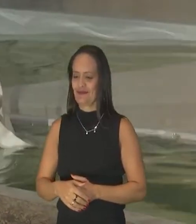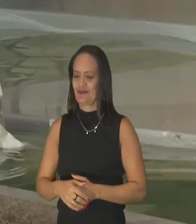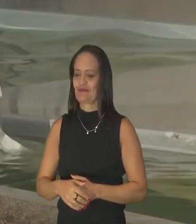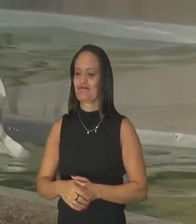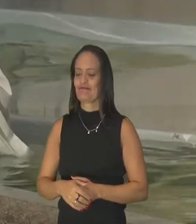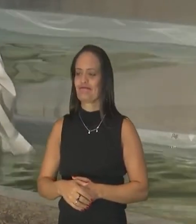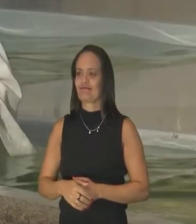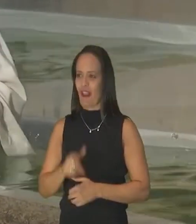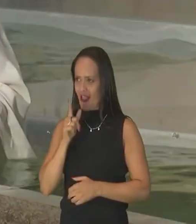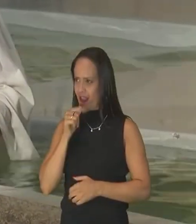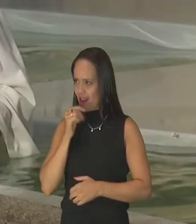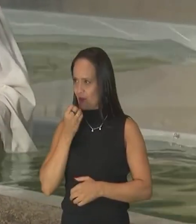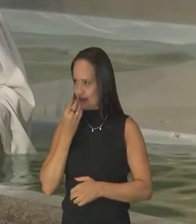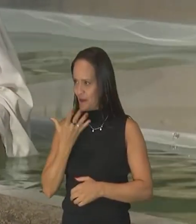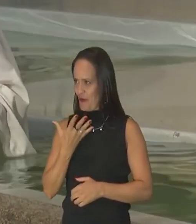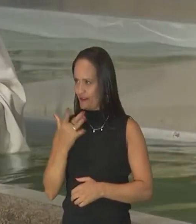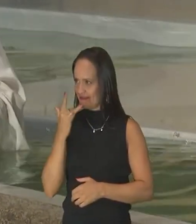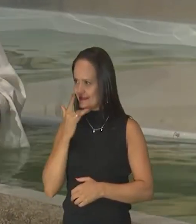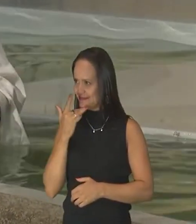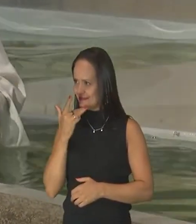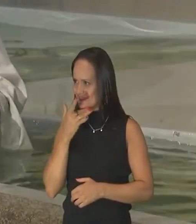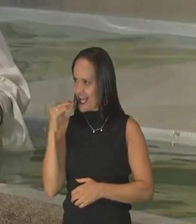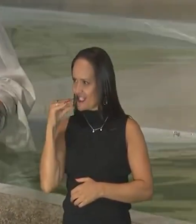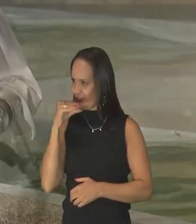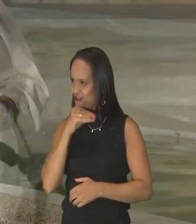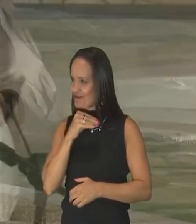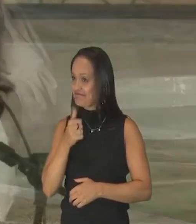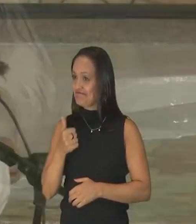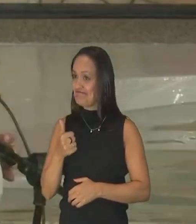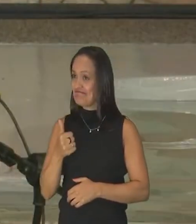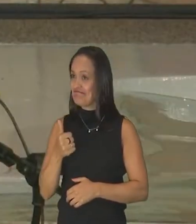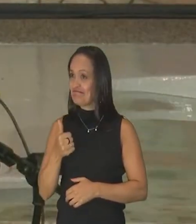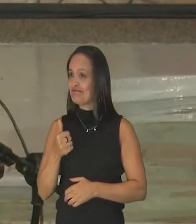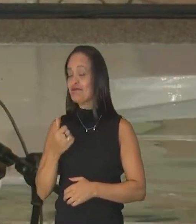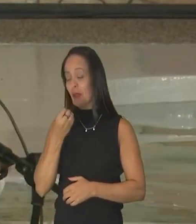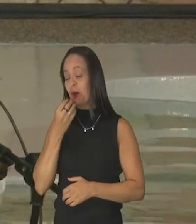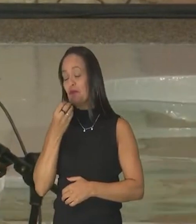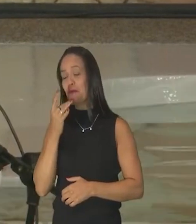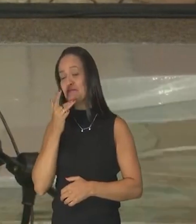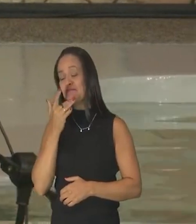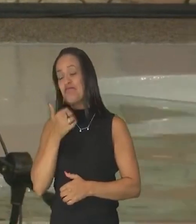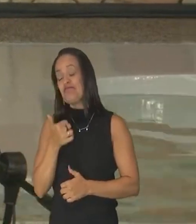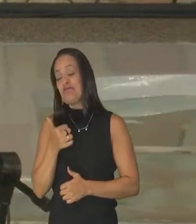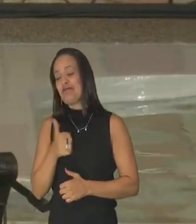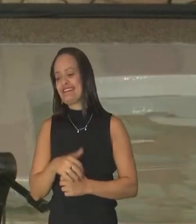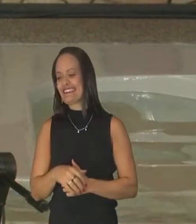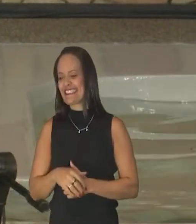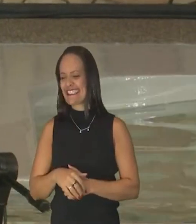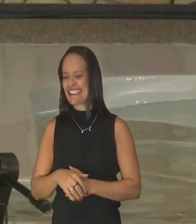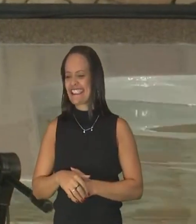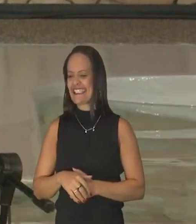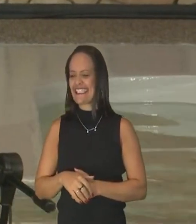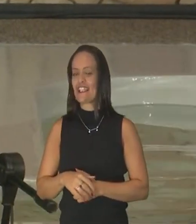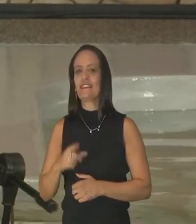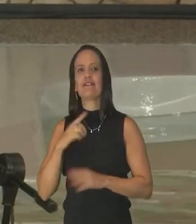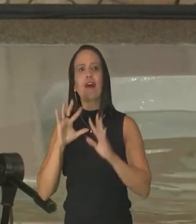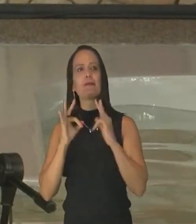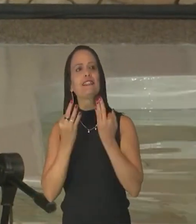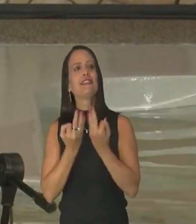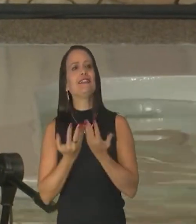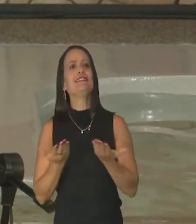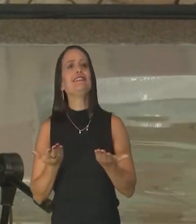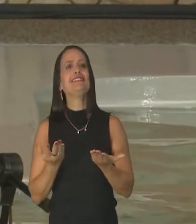A água tá boa? Tá quentinha? Tá morna. Tá morna. Você tem aqui os seus